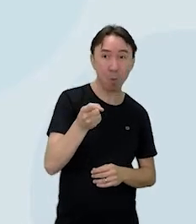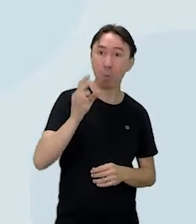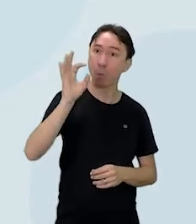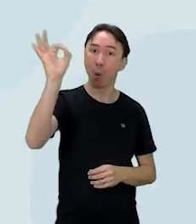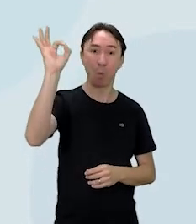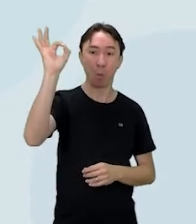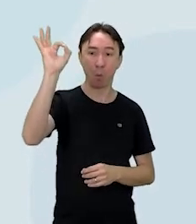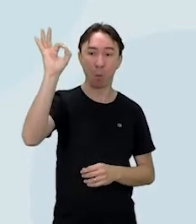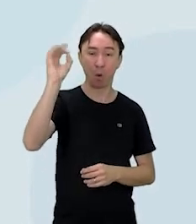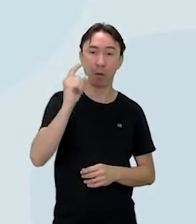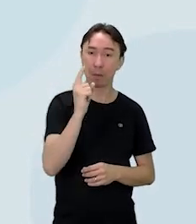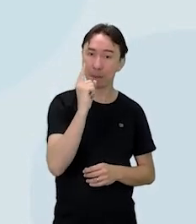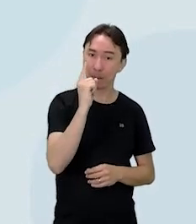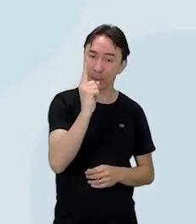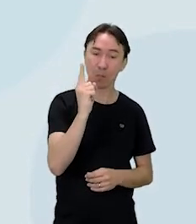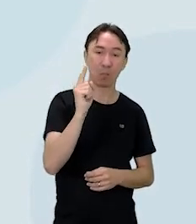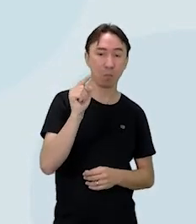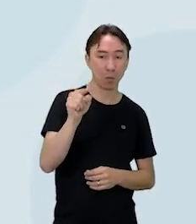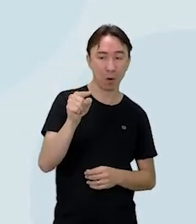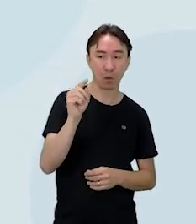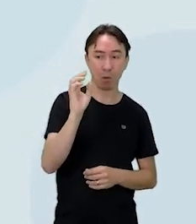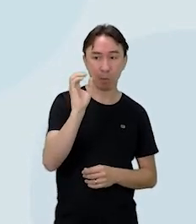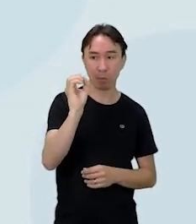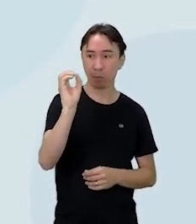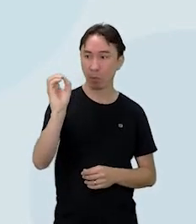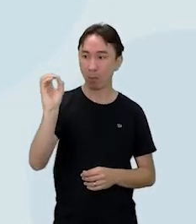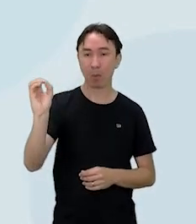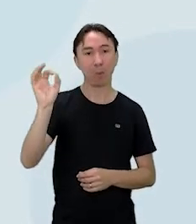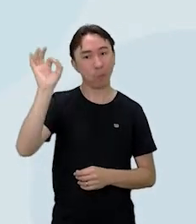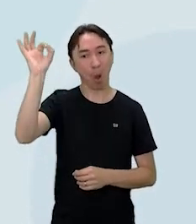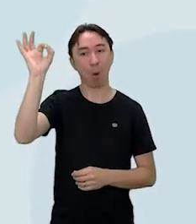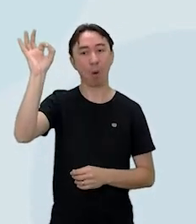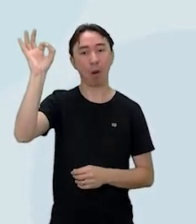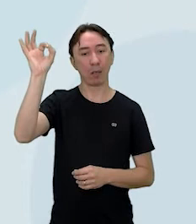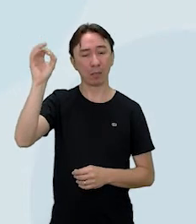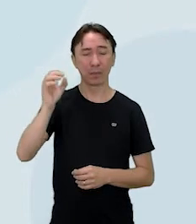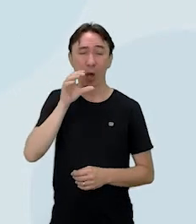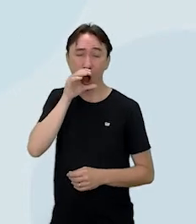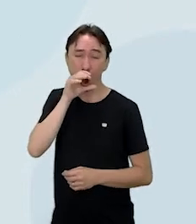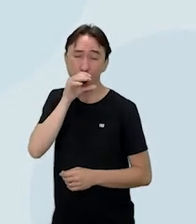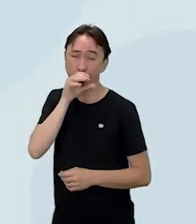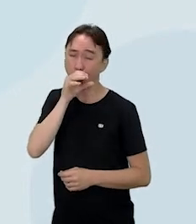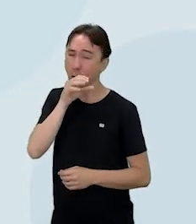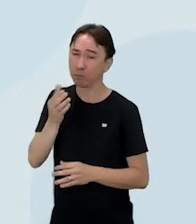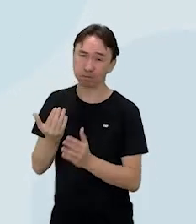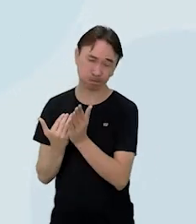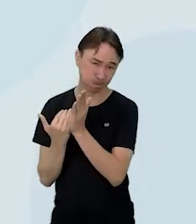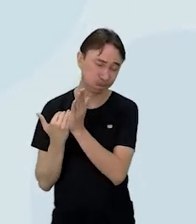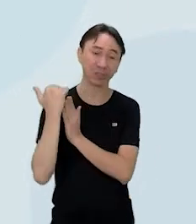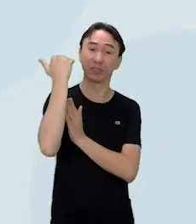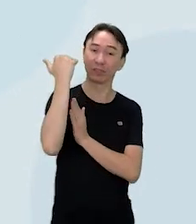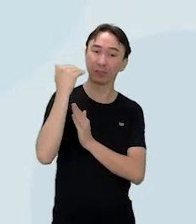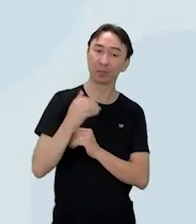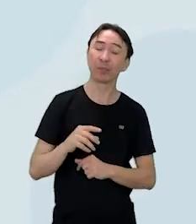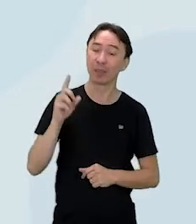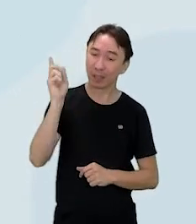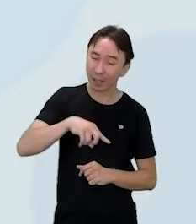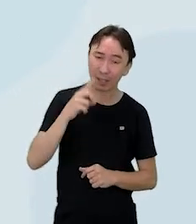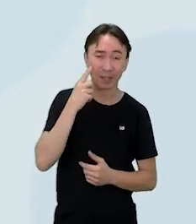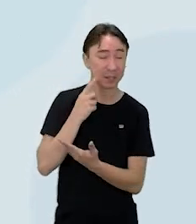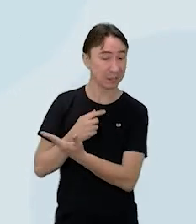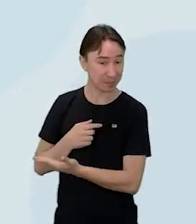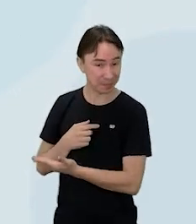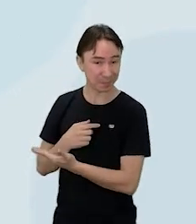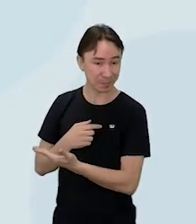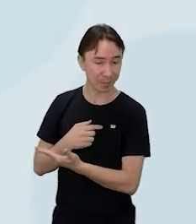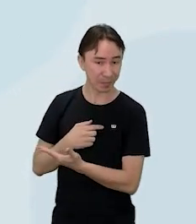intensidade de calor necessário para que aconteça esse processo que é chamado de calcinação do calcário. Então, o